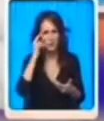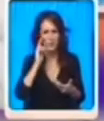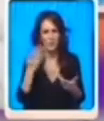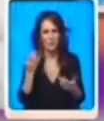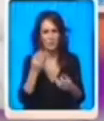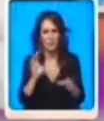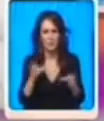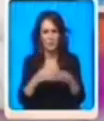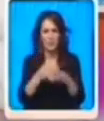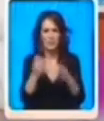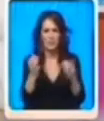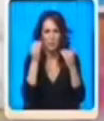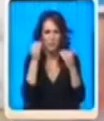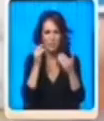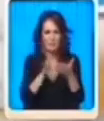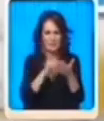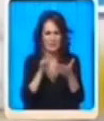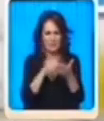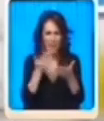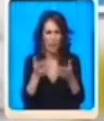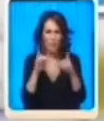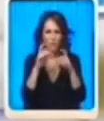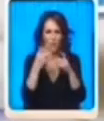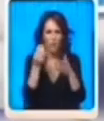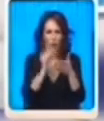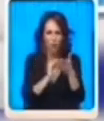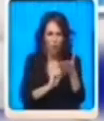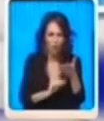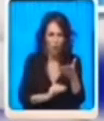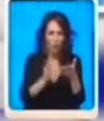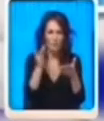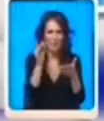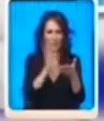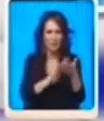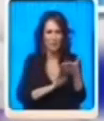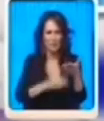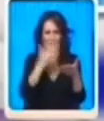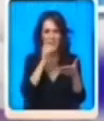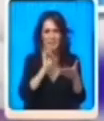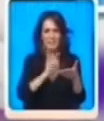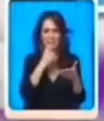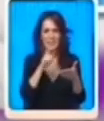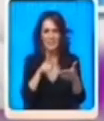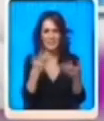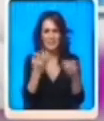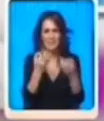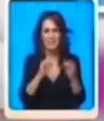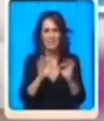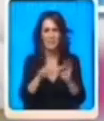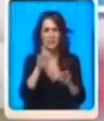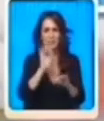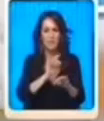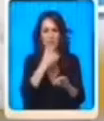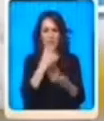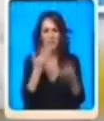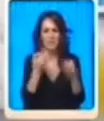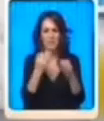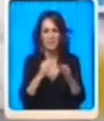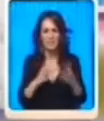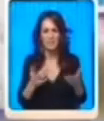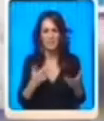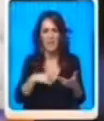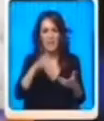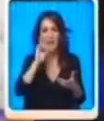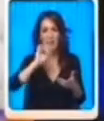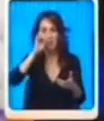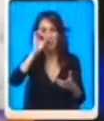porque coleciona notícias dela, coleciona as fotografias. É como se fosse uma espécie de neta para si, é verdade? É como se fosse uma espécie de neta. Ela não